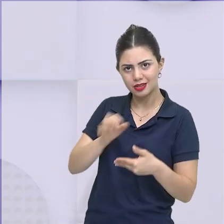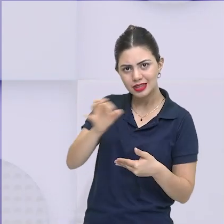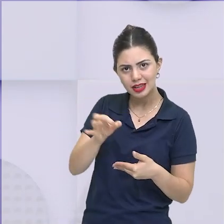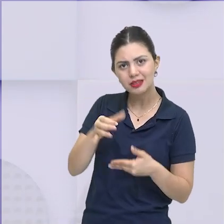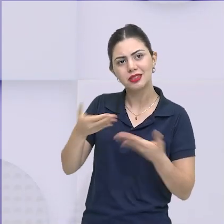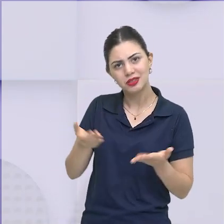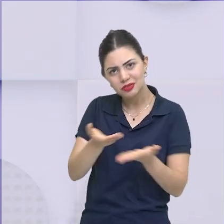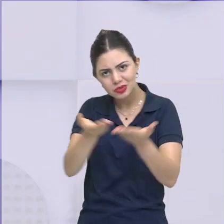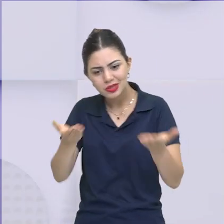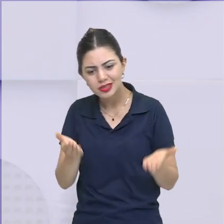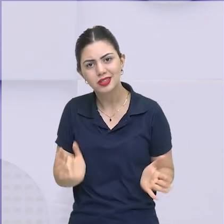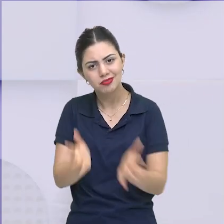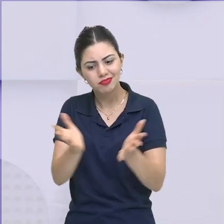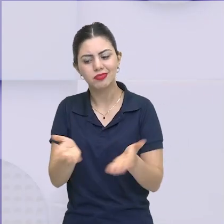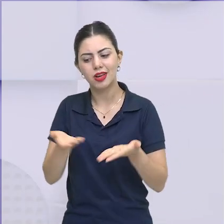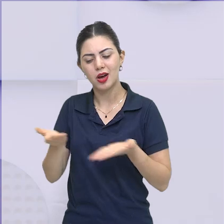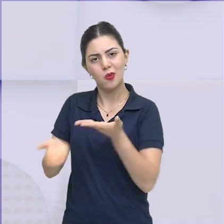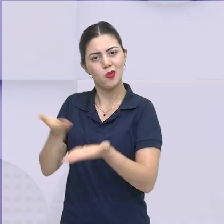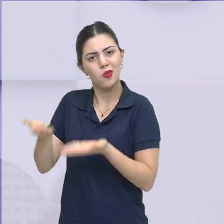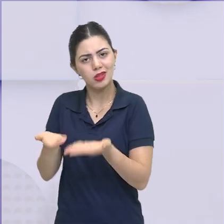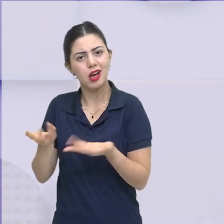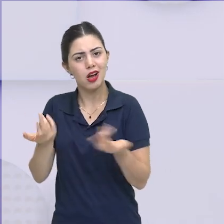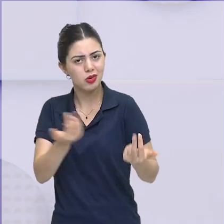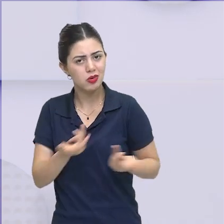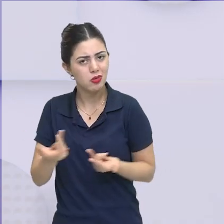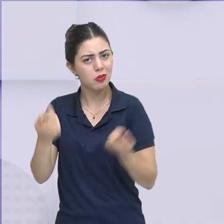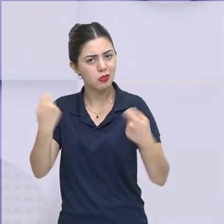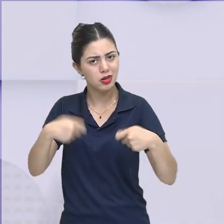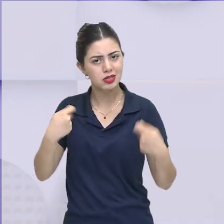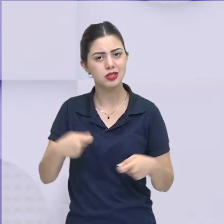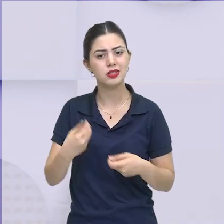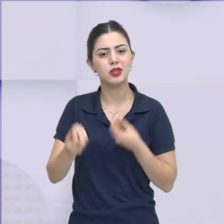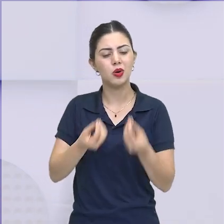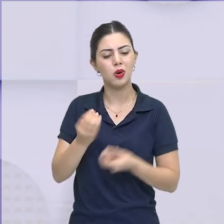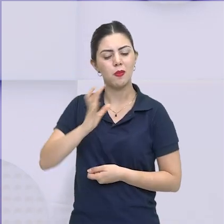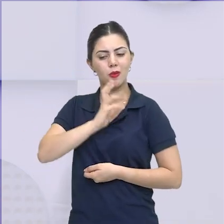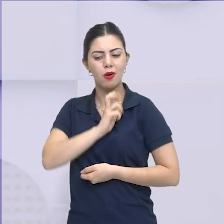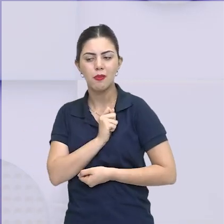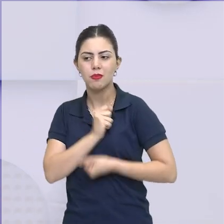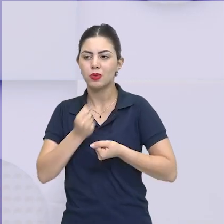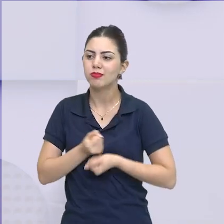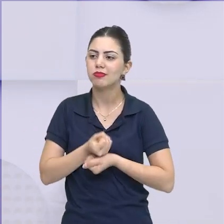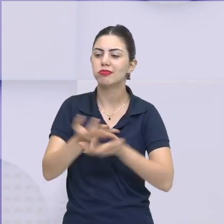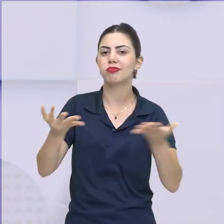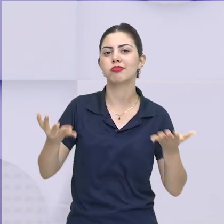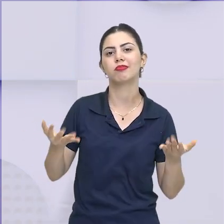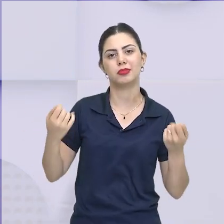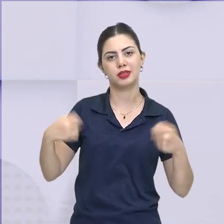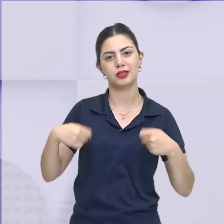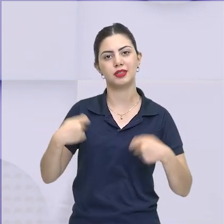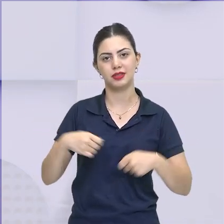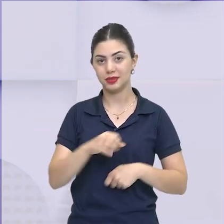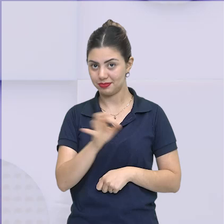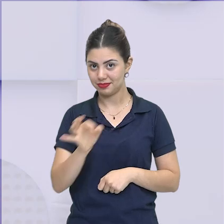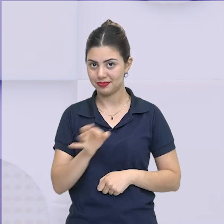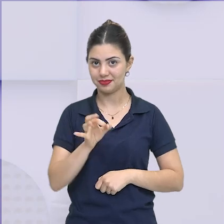Tem uma questão de reciprocidade, de espalhar essa reciprocidade para outras pessoas. Tudo